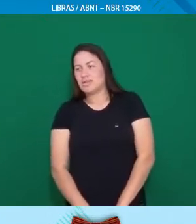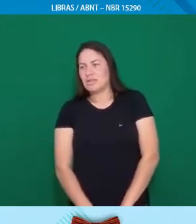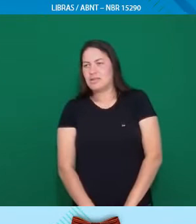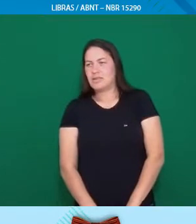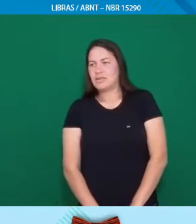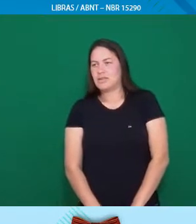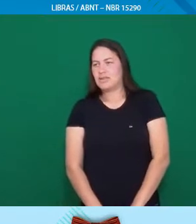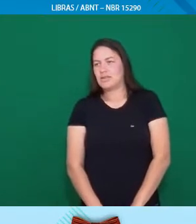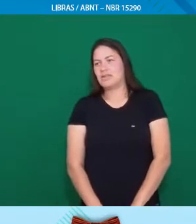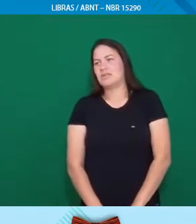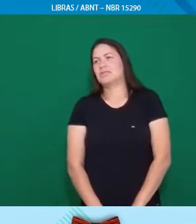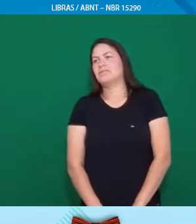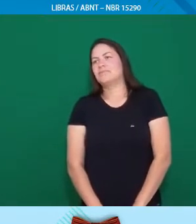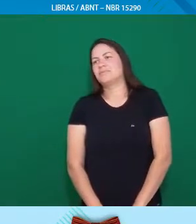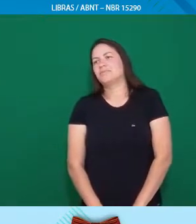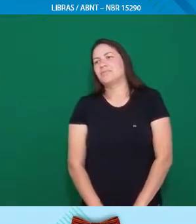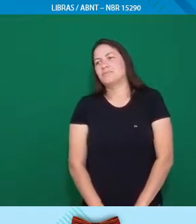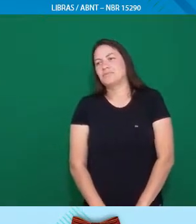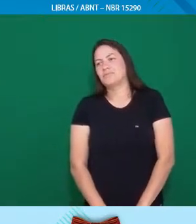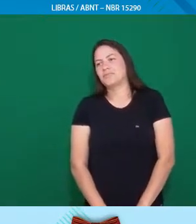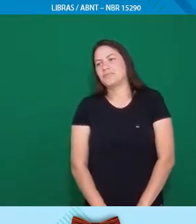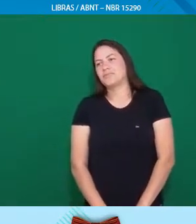E aí